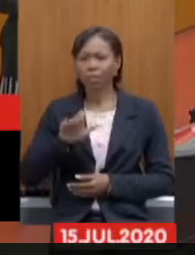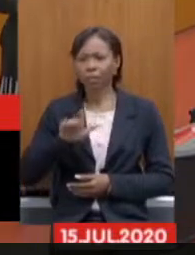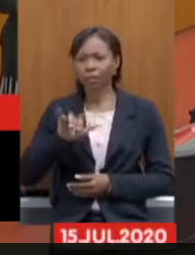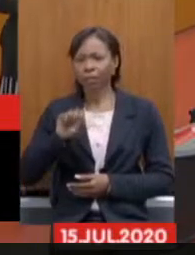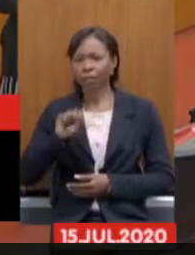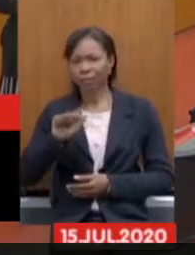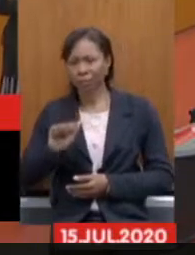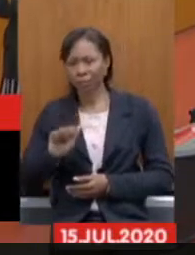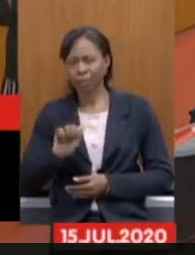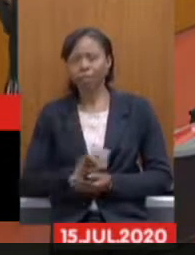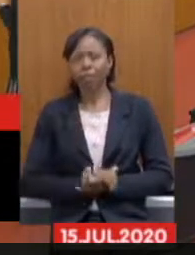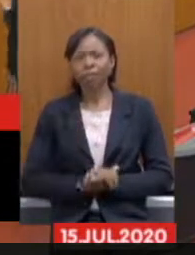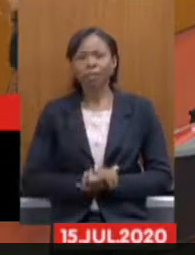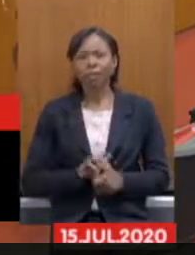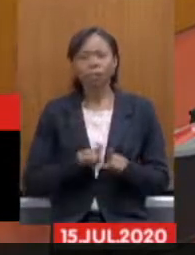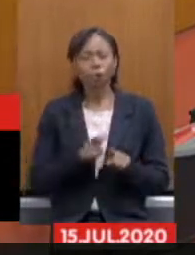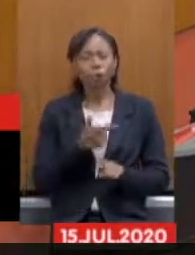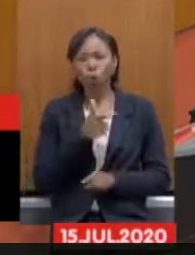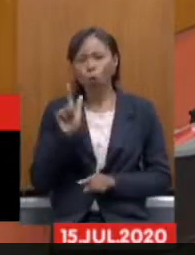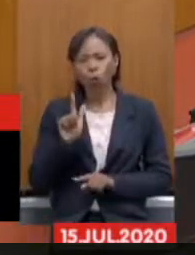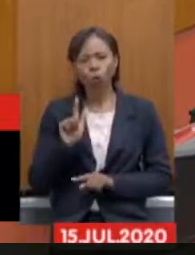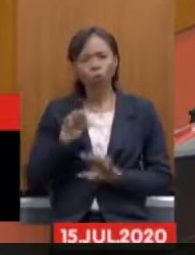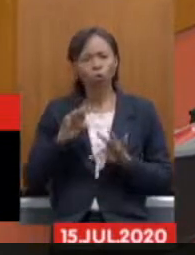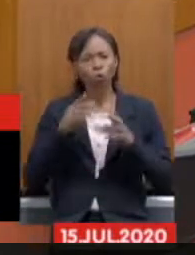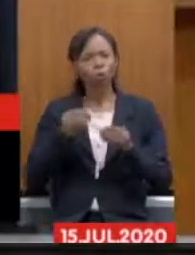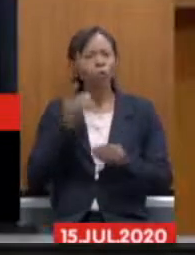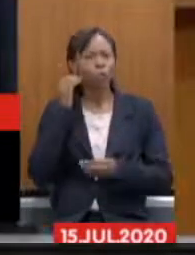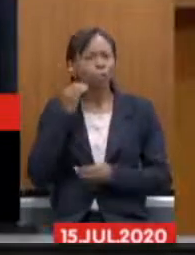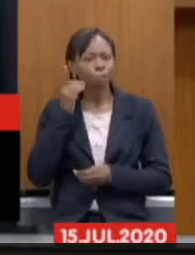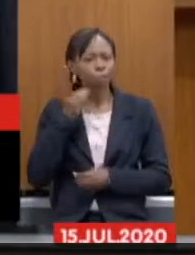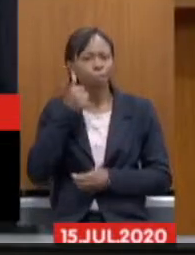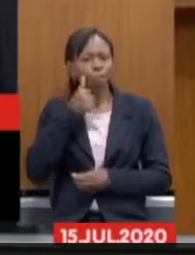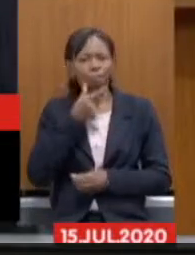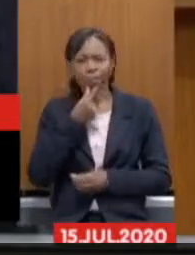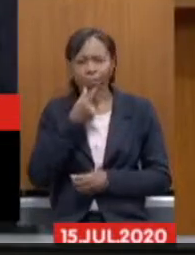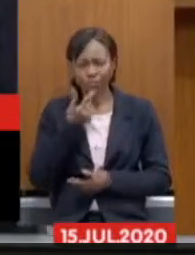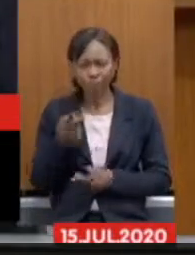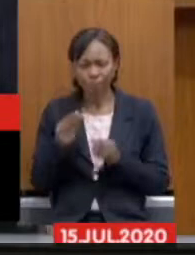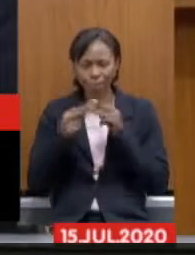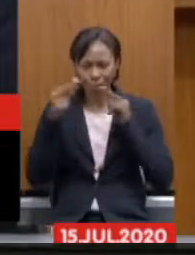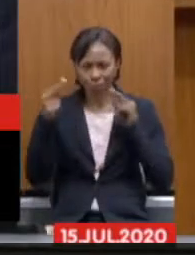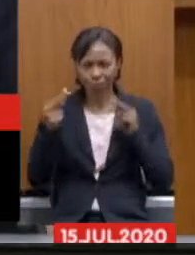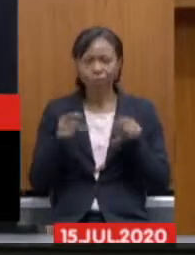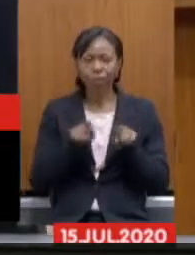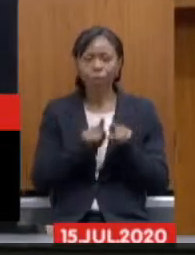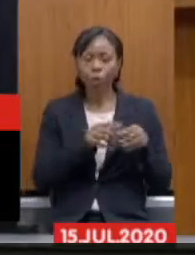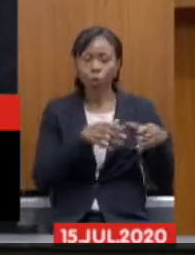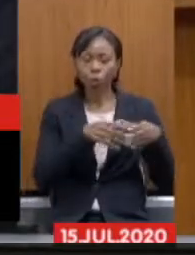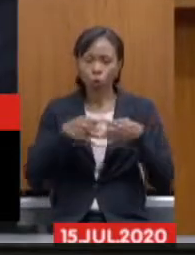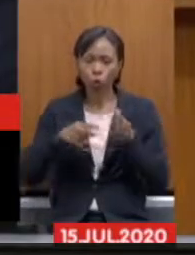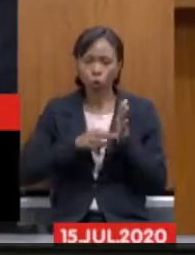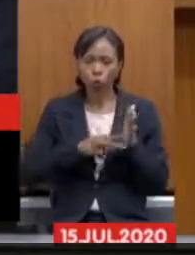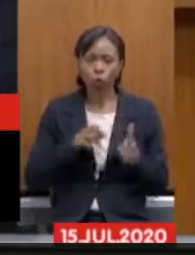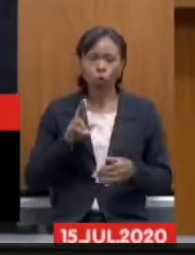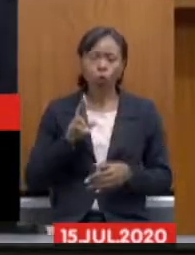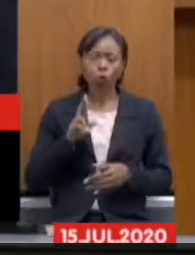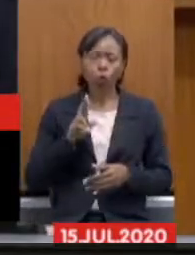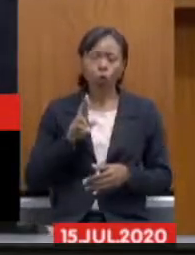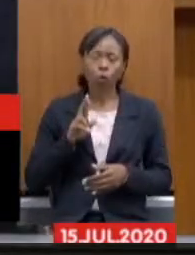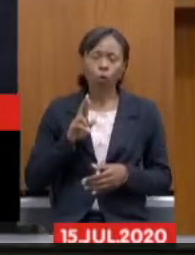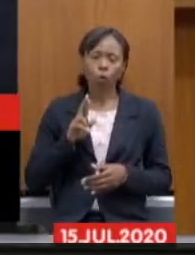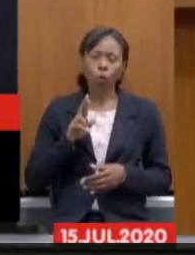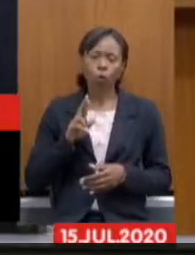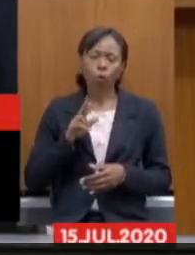eles da viola dos deputados e deputadas que acompanha remotamente representantes aqui dos servidores públicos